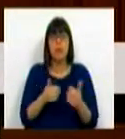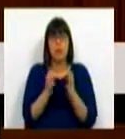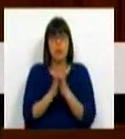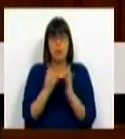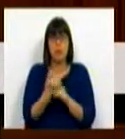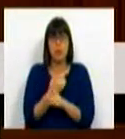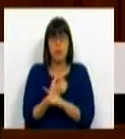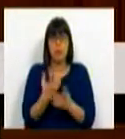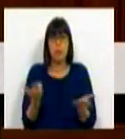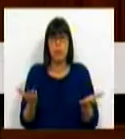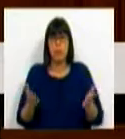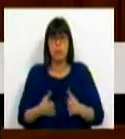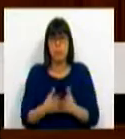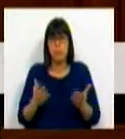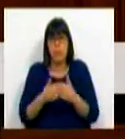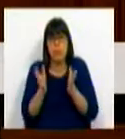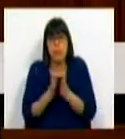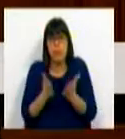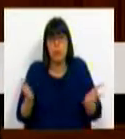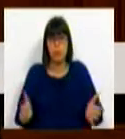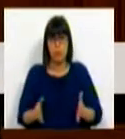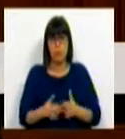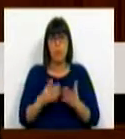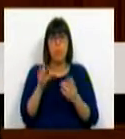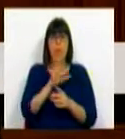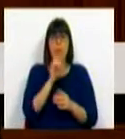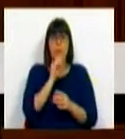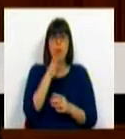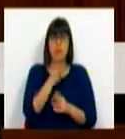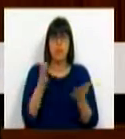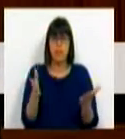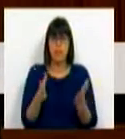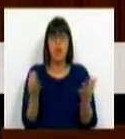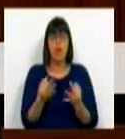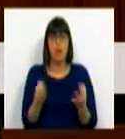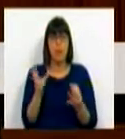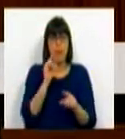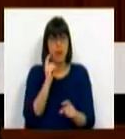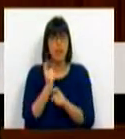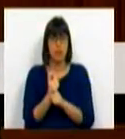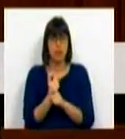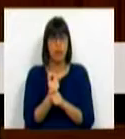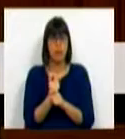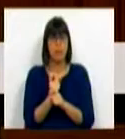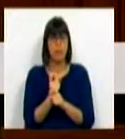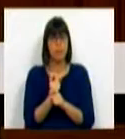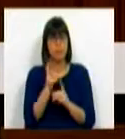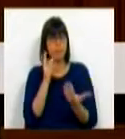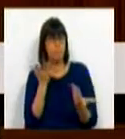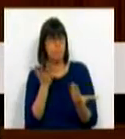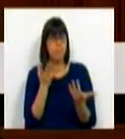os aspectos. Bom, em todos os aspectos, eu de alguma forma posso referir que obviamente é mais exigente do ponto de vista